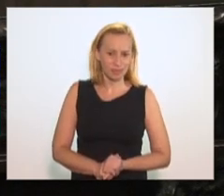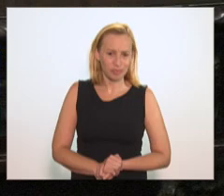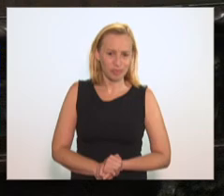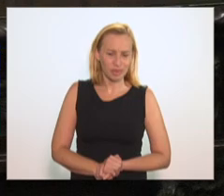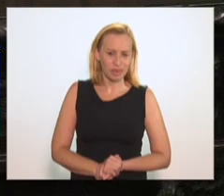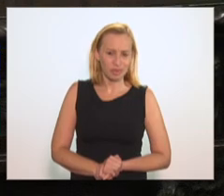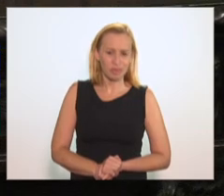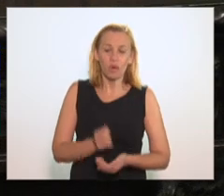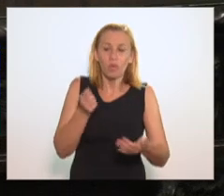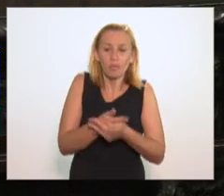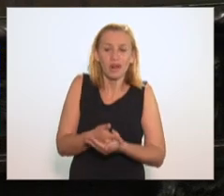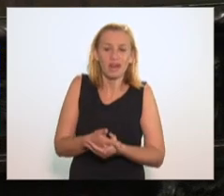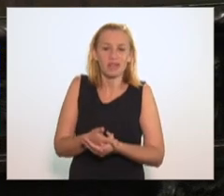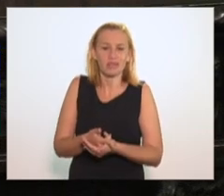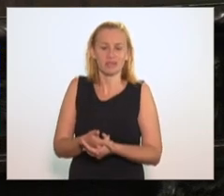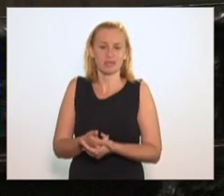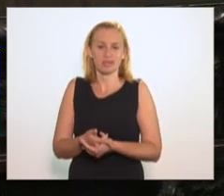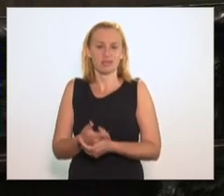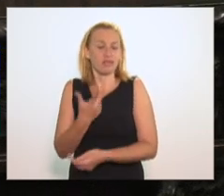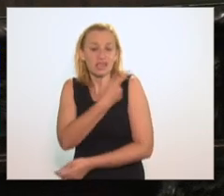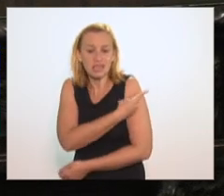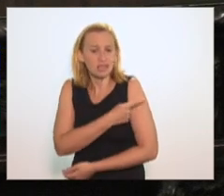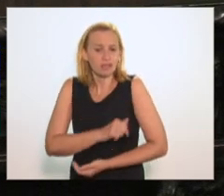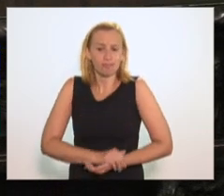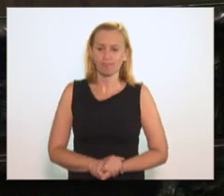vacina não precisa